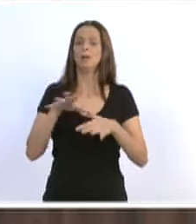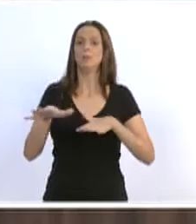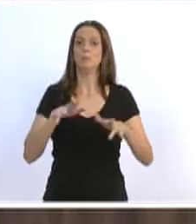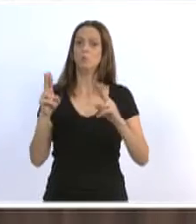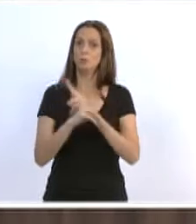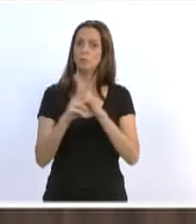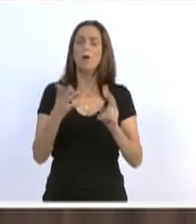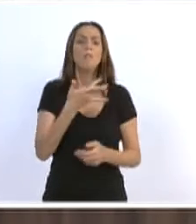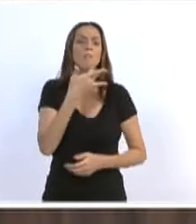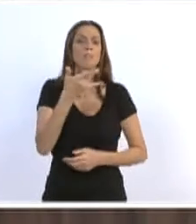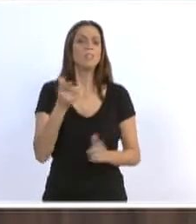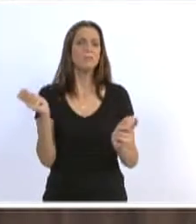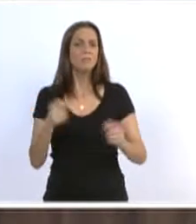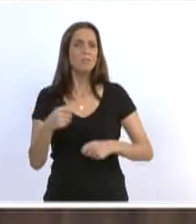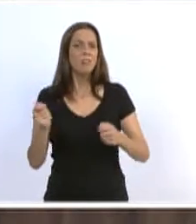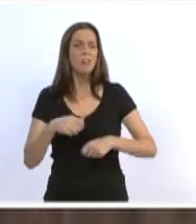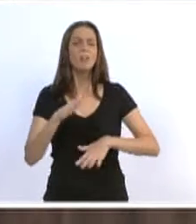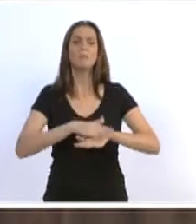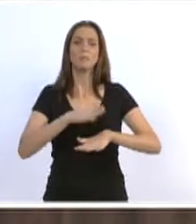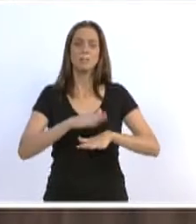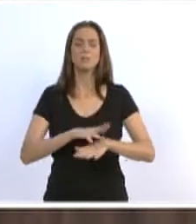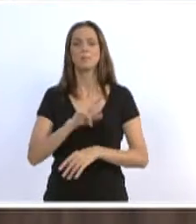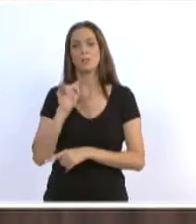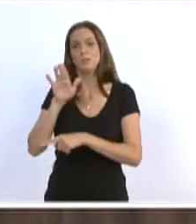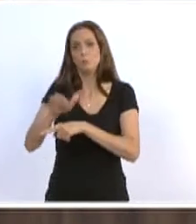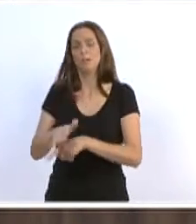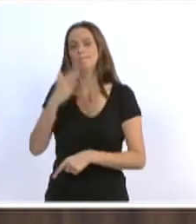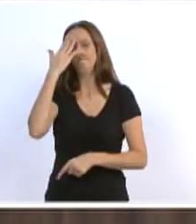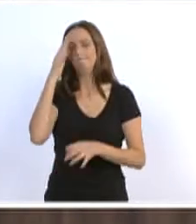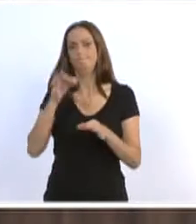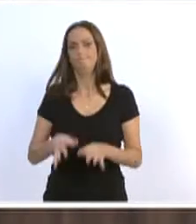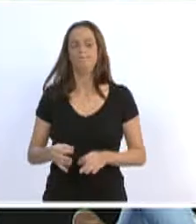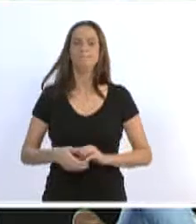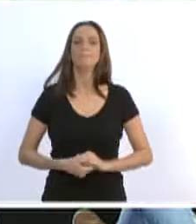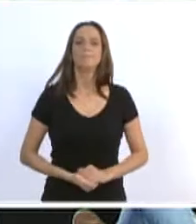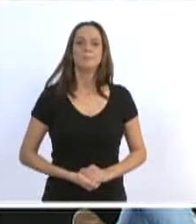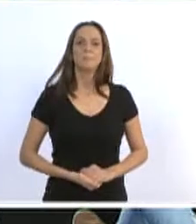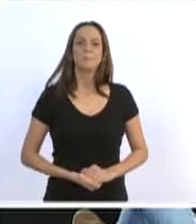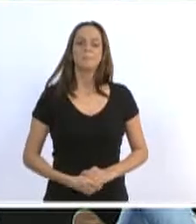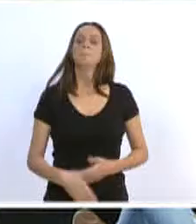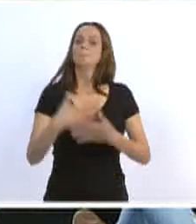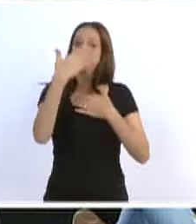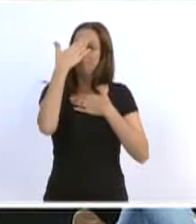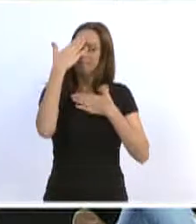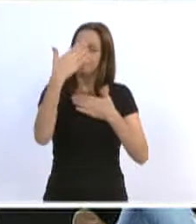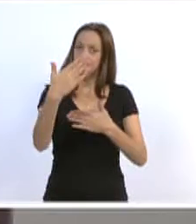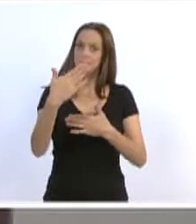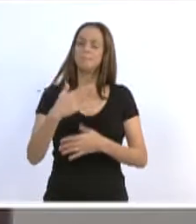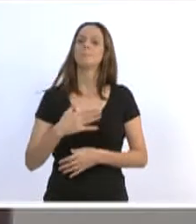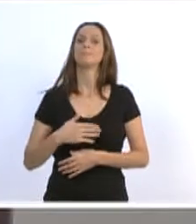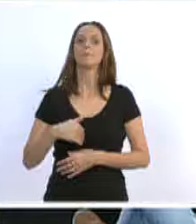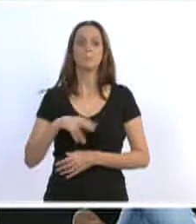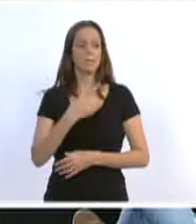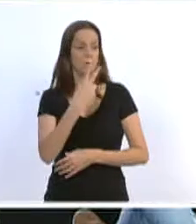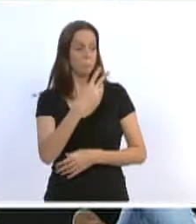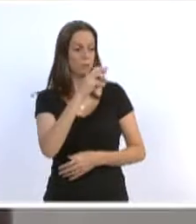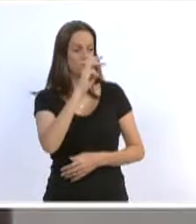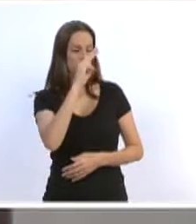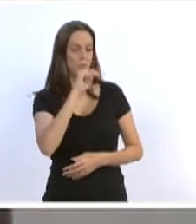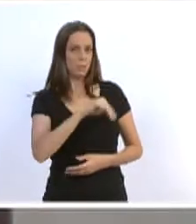algo fácil de fazer e que vai ajudar com certeza muito obrigado pela mais dois minutos e pouco mais de dois